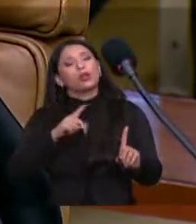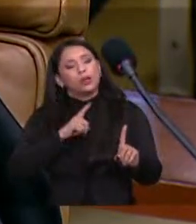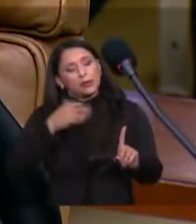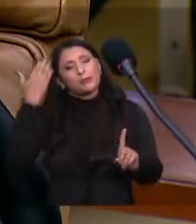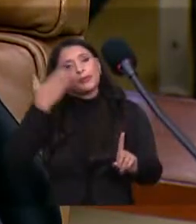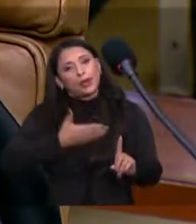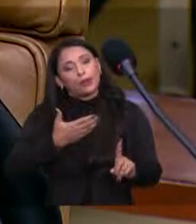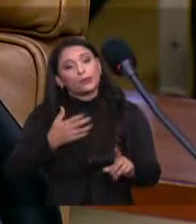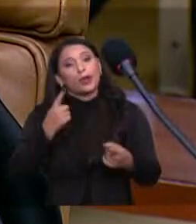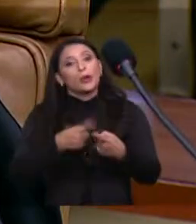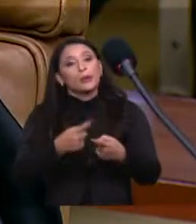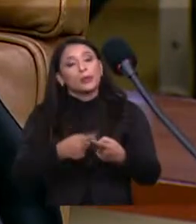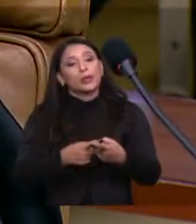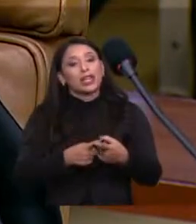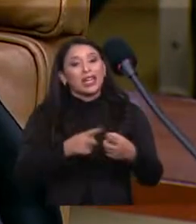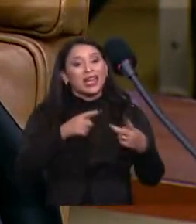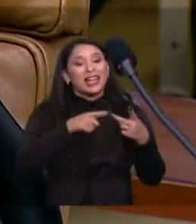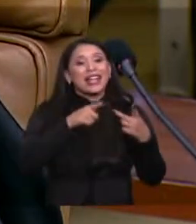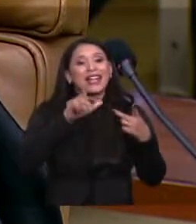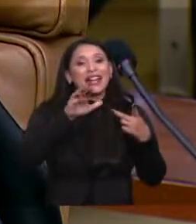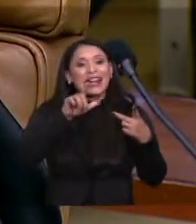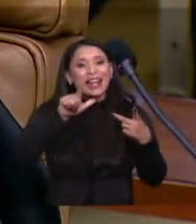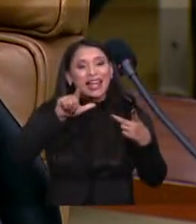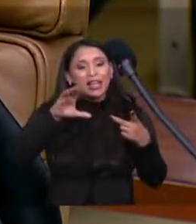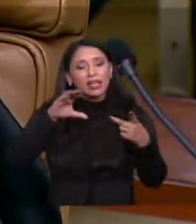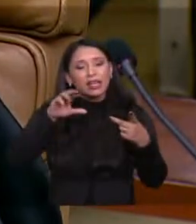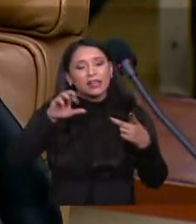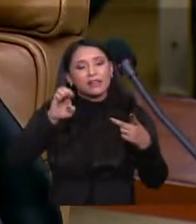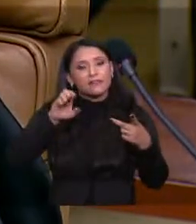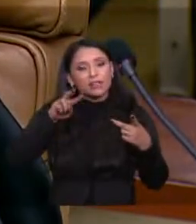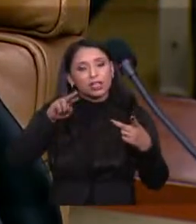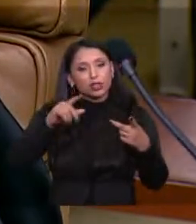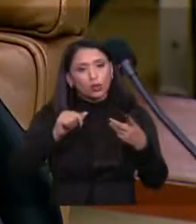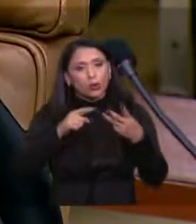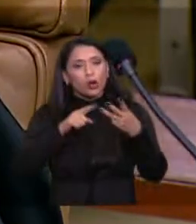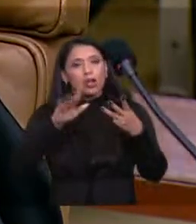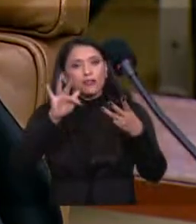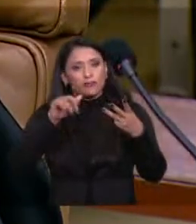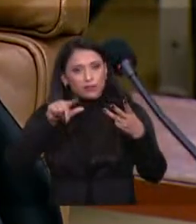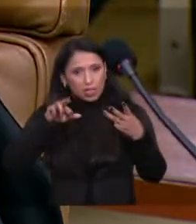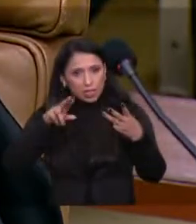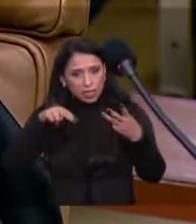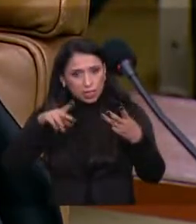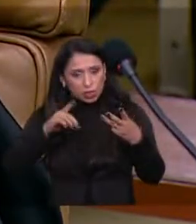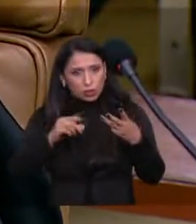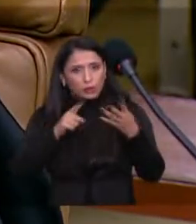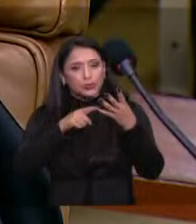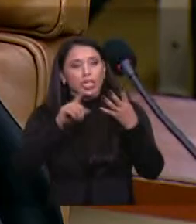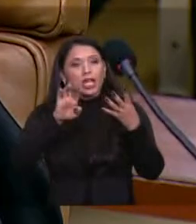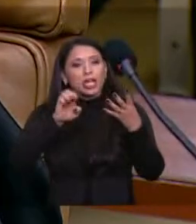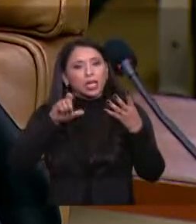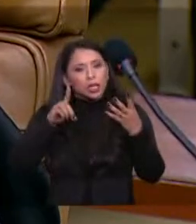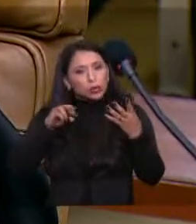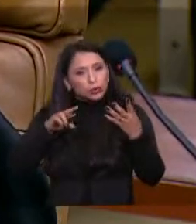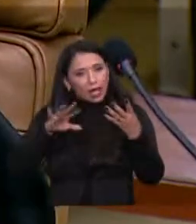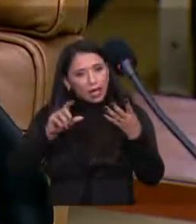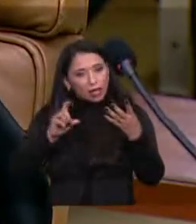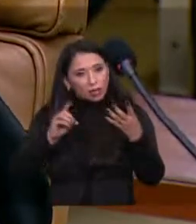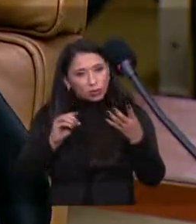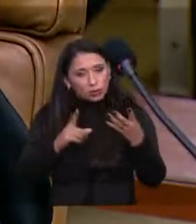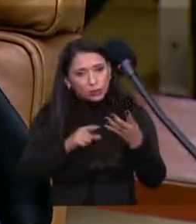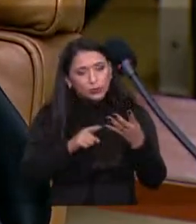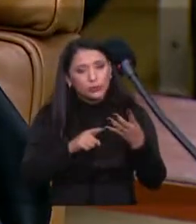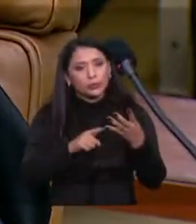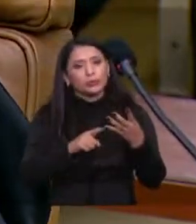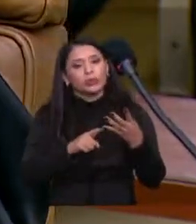Melo pois realizados por kleverton Melo da Costa Fernando Antônio da Silva Santiago e Eduardo berzera Bezerra